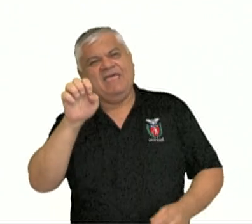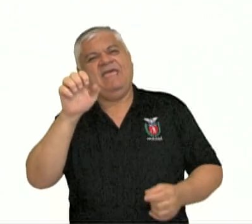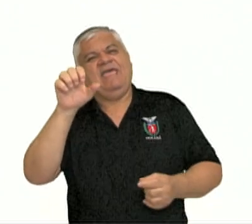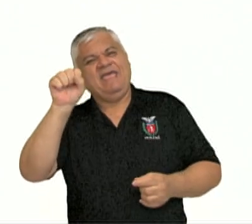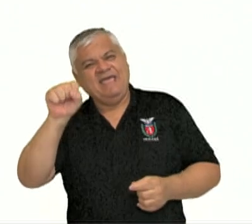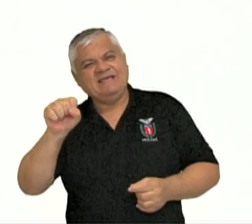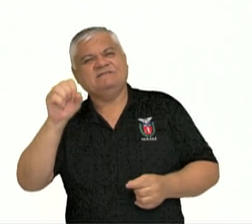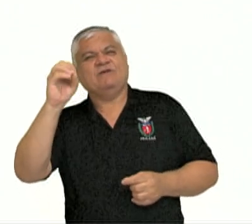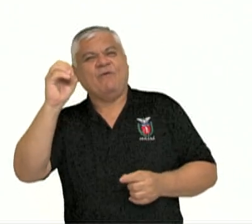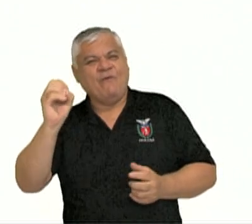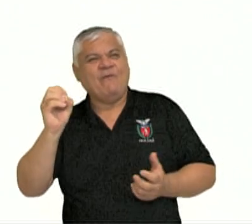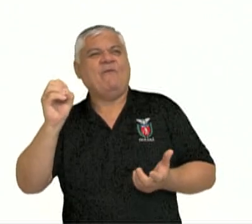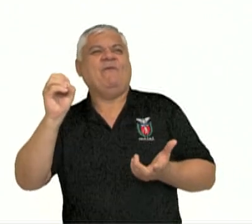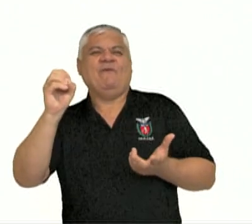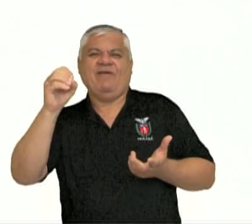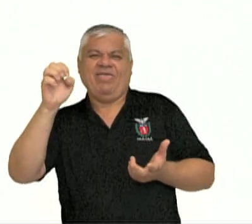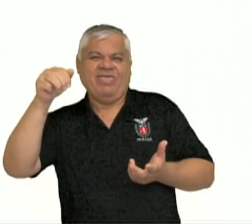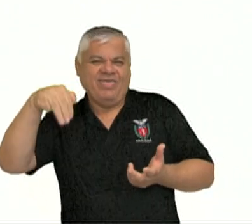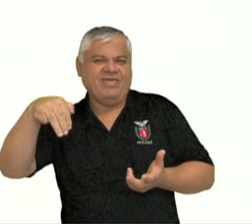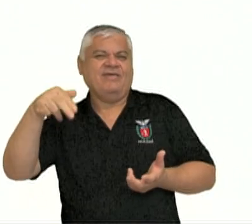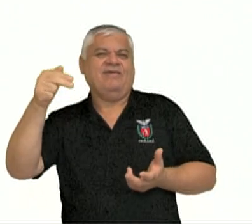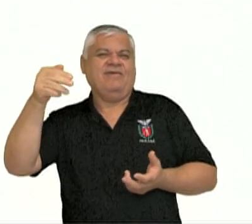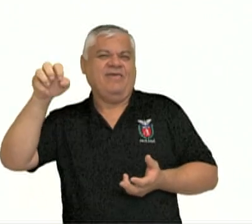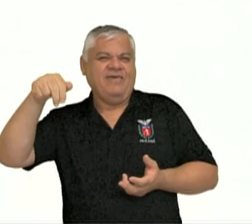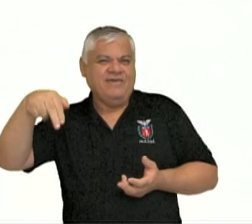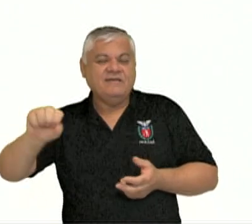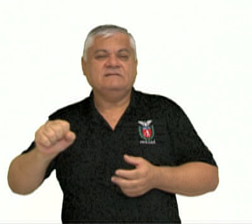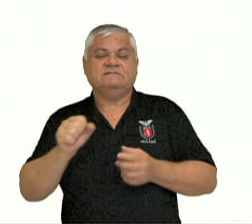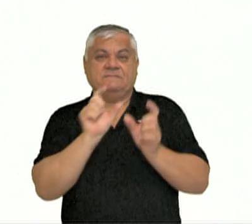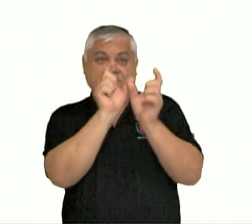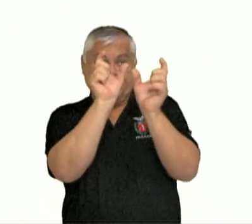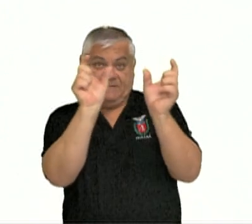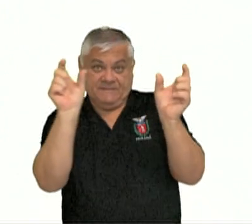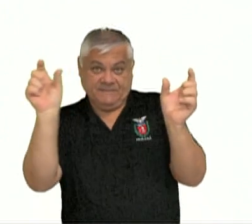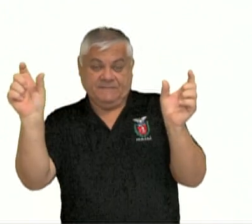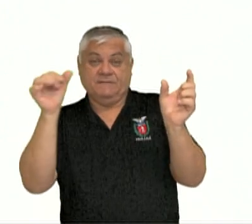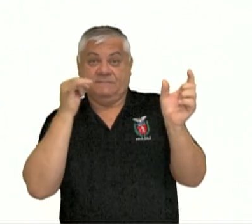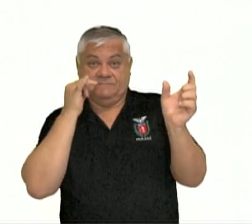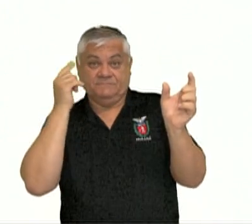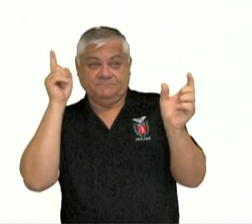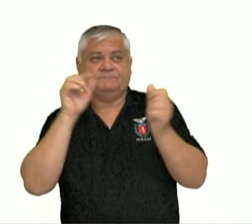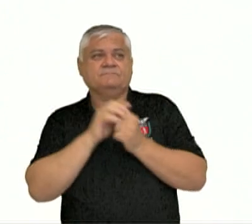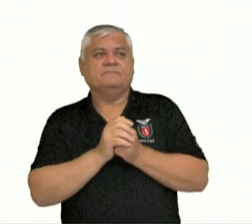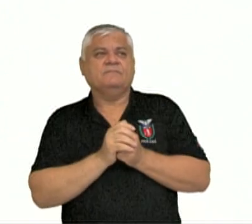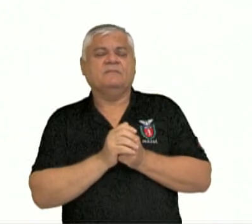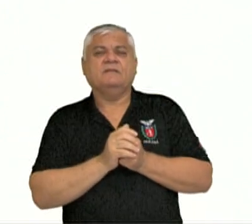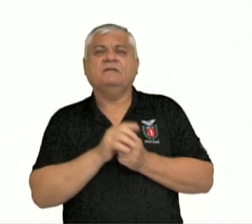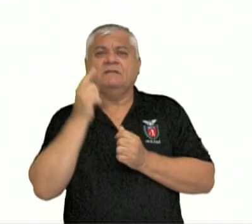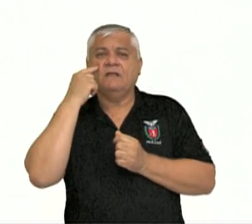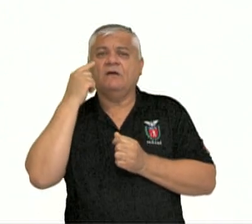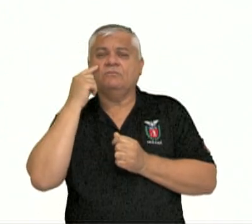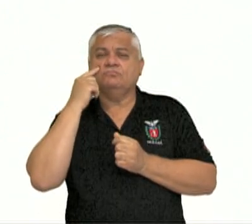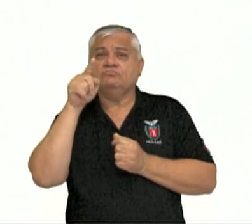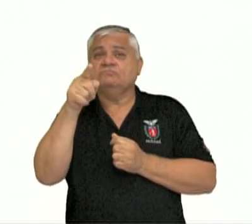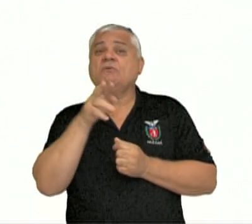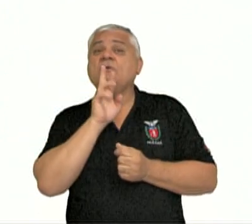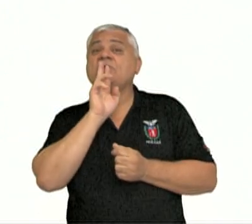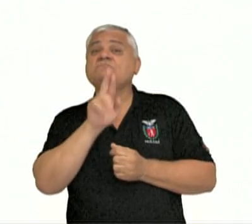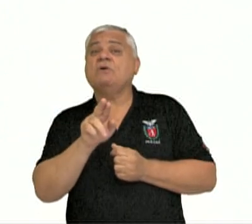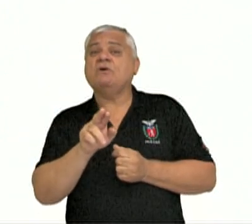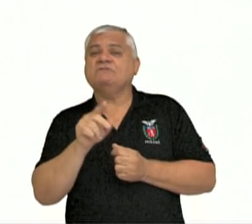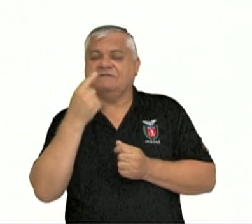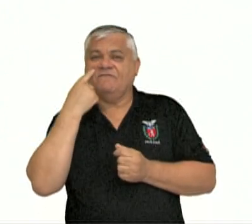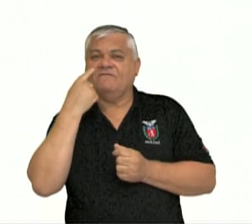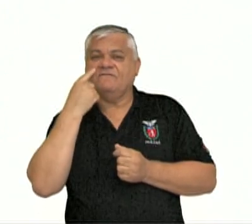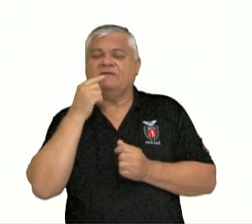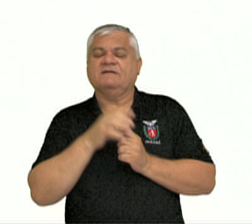terminações, né, de palavras, como elas terminam, com quais letras elas terminam. Com base nas respostas, né, que